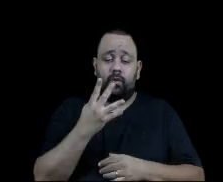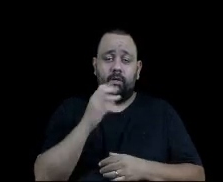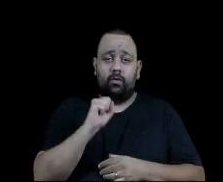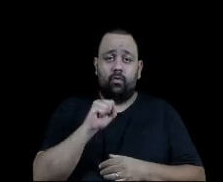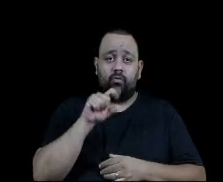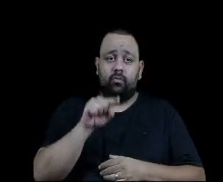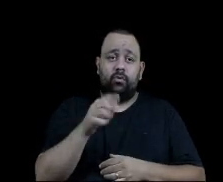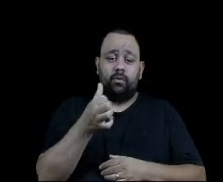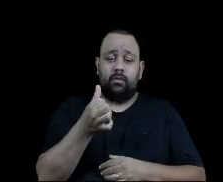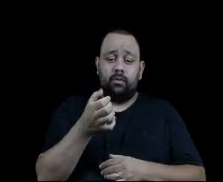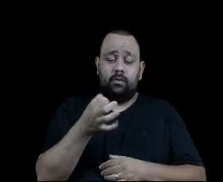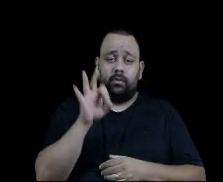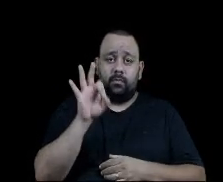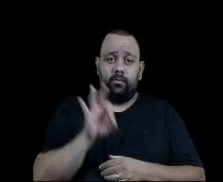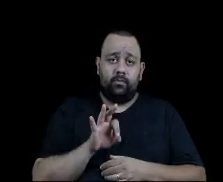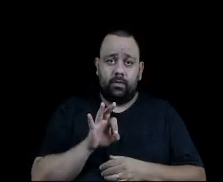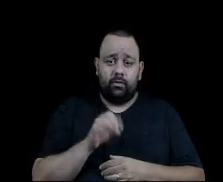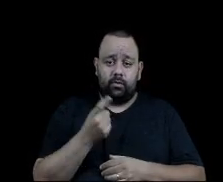dentro, né, dos